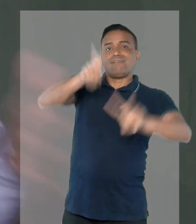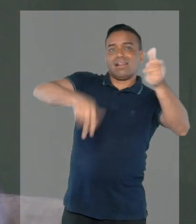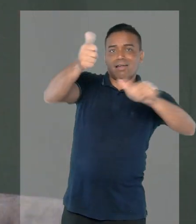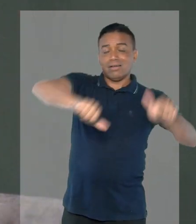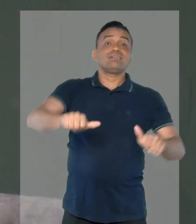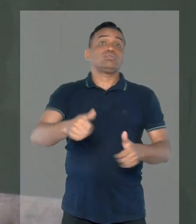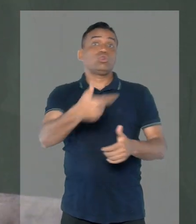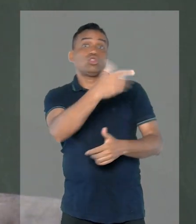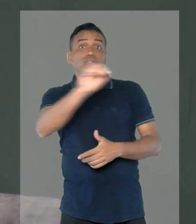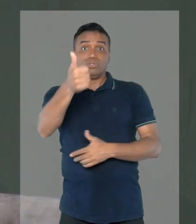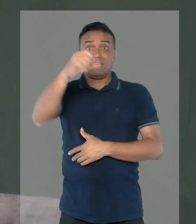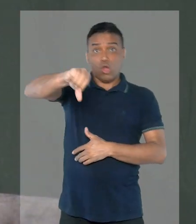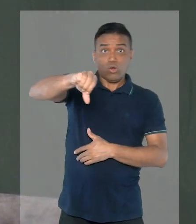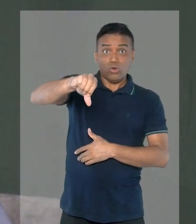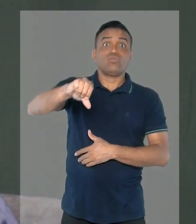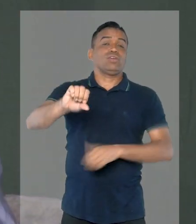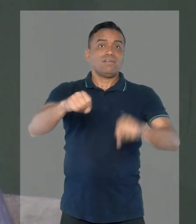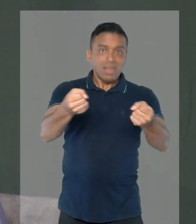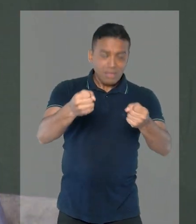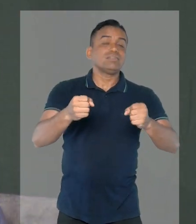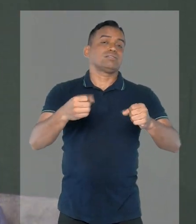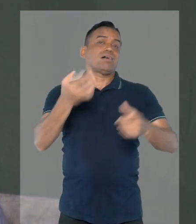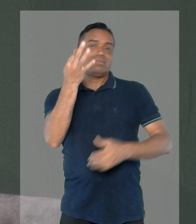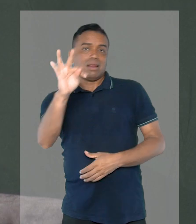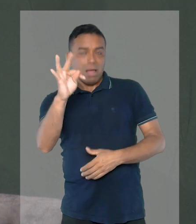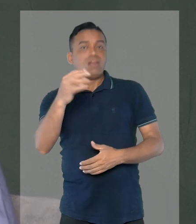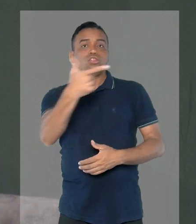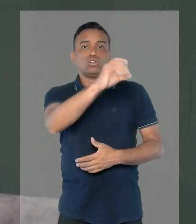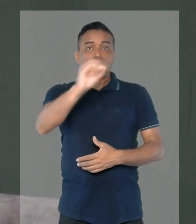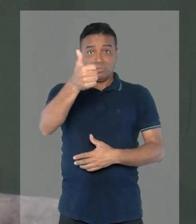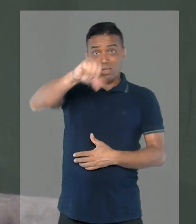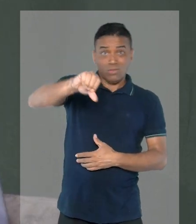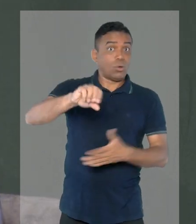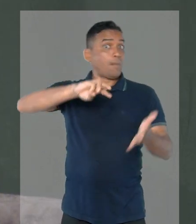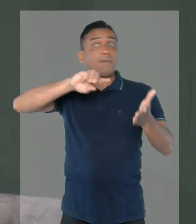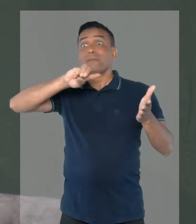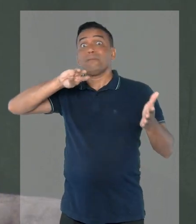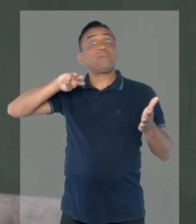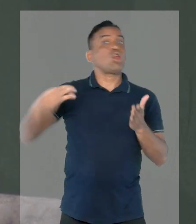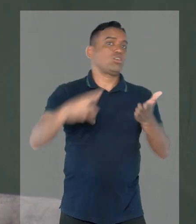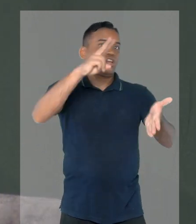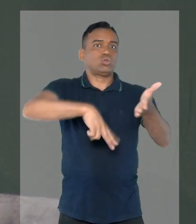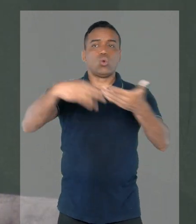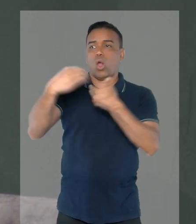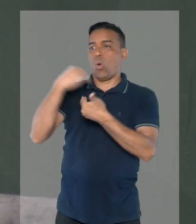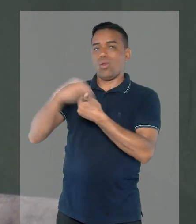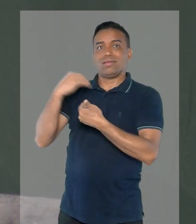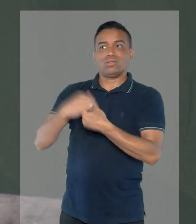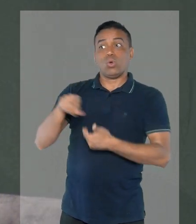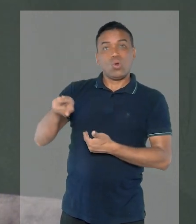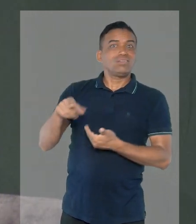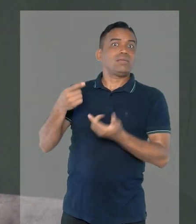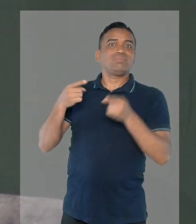começou em 2014, a defesa do trabalho em 2019. Isso, assim, durante esse período, tem milhões de leituras do orientador. A gente sabe que o